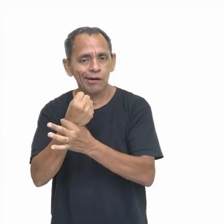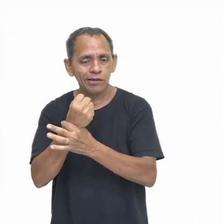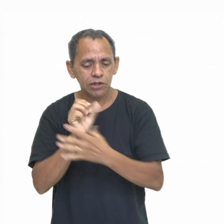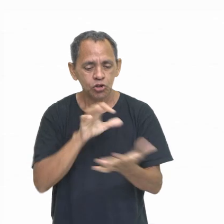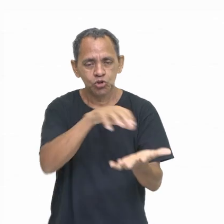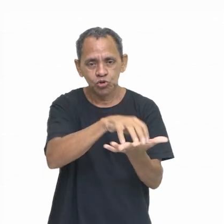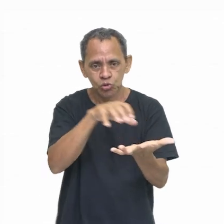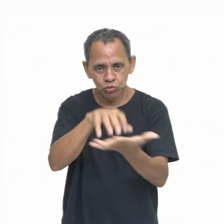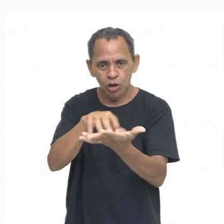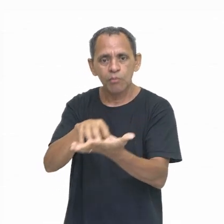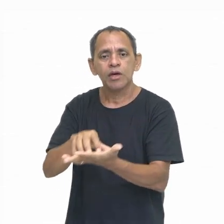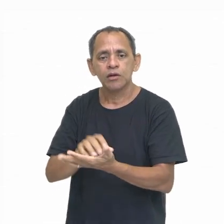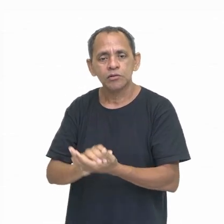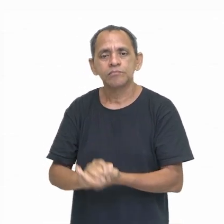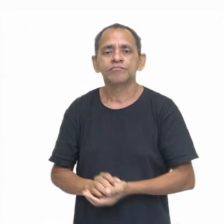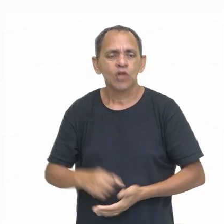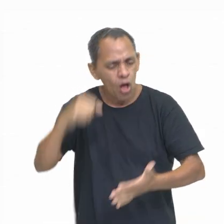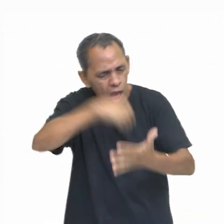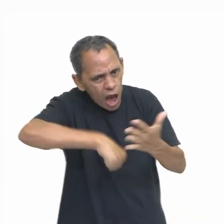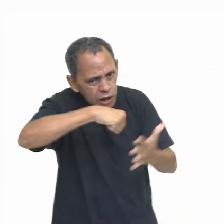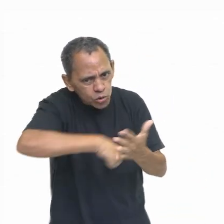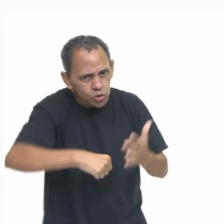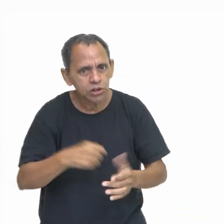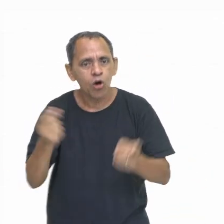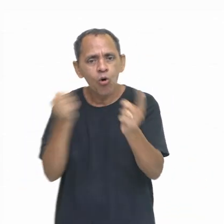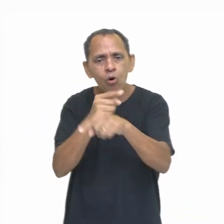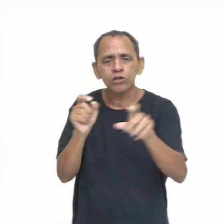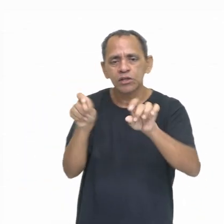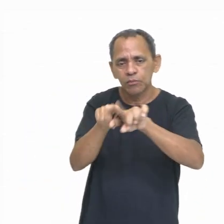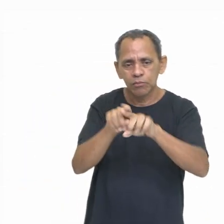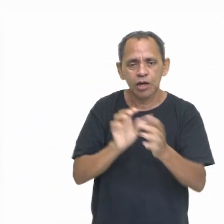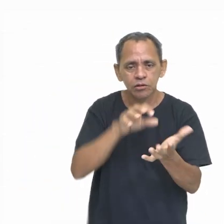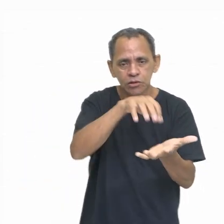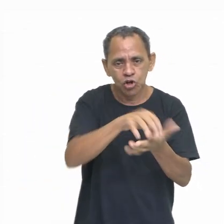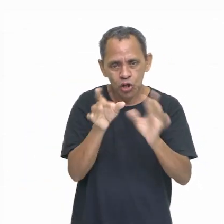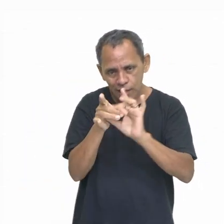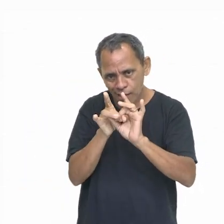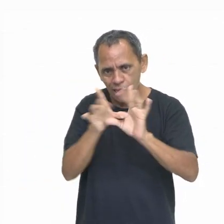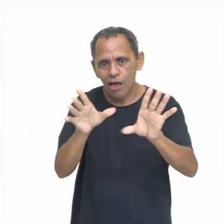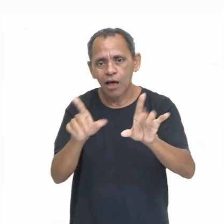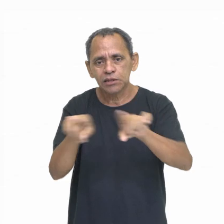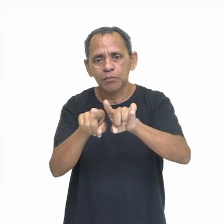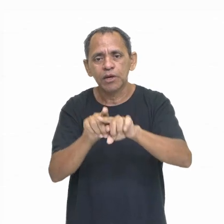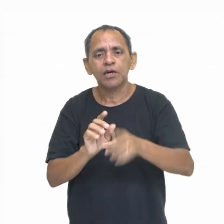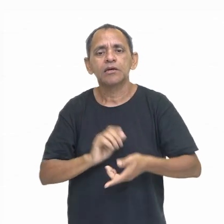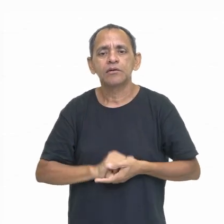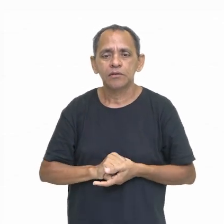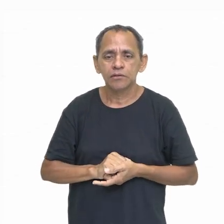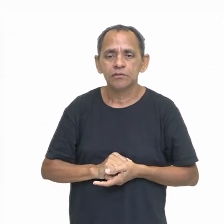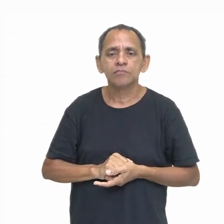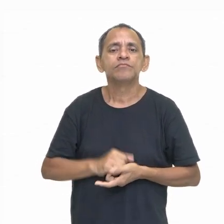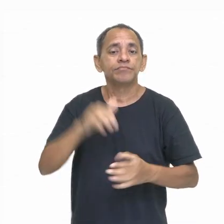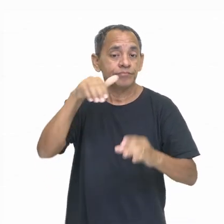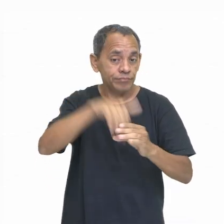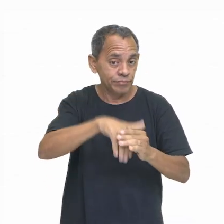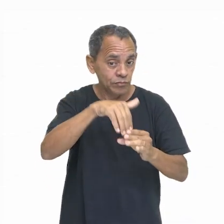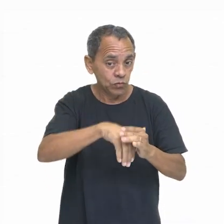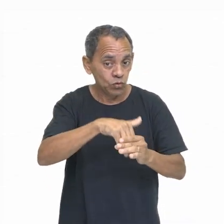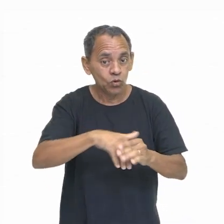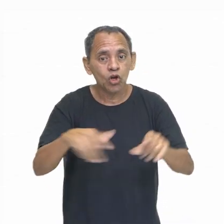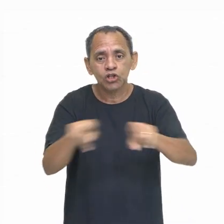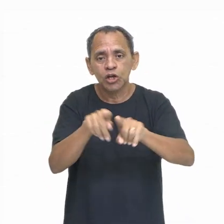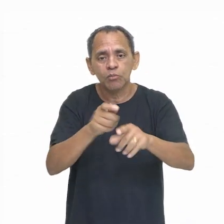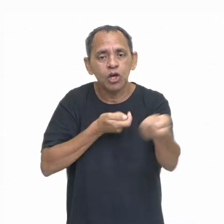O combate ao clientelismo exige o fortalecimento das instituições democráticas, como o sistema eleitoral e o